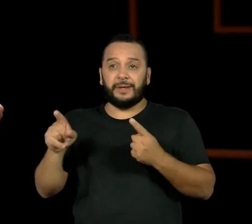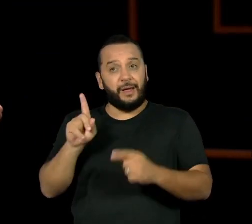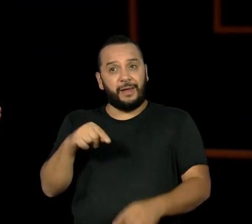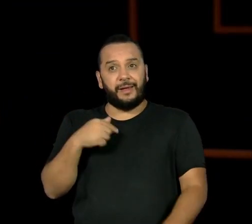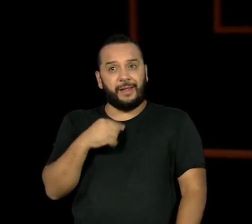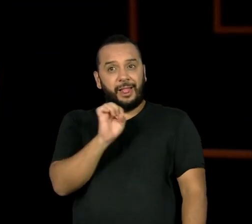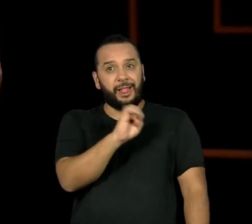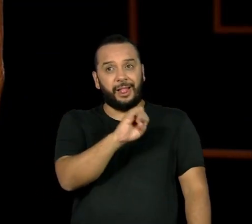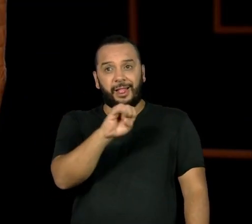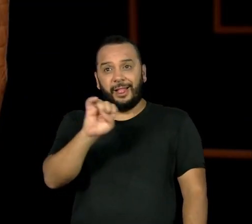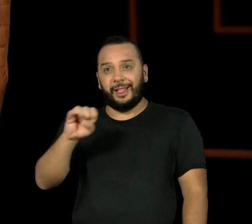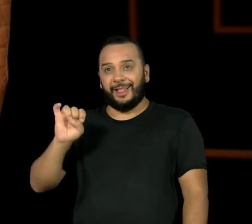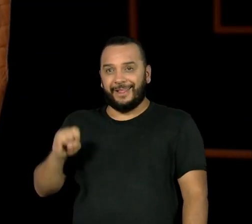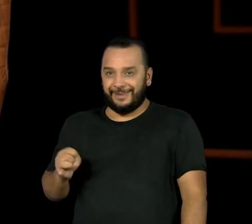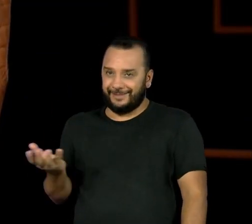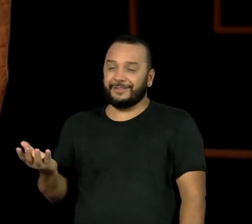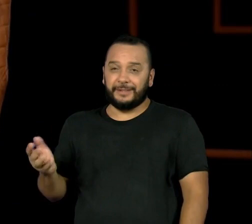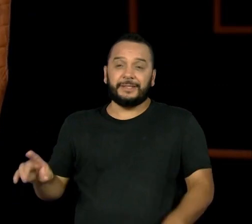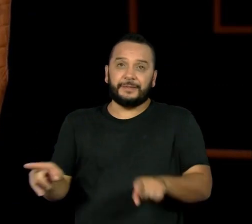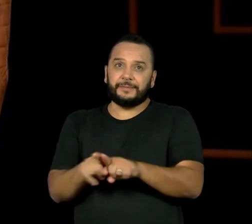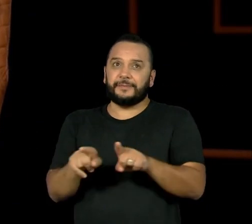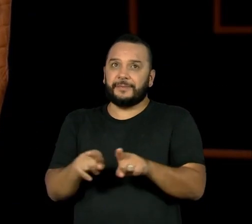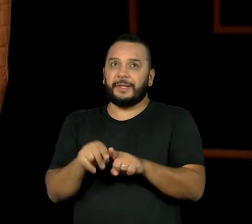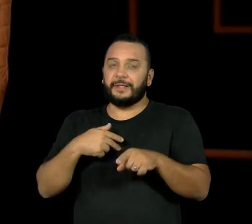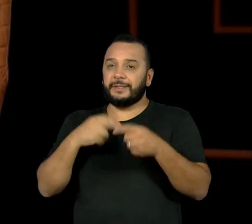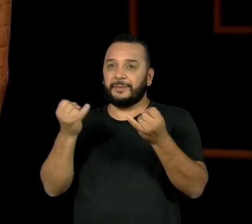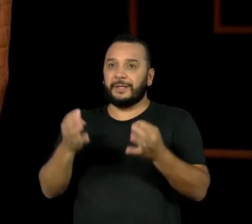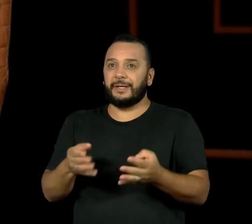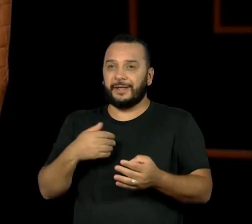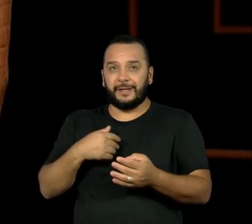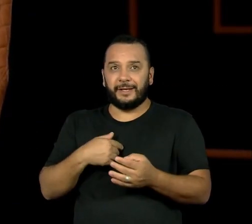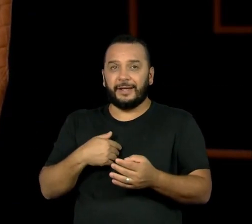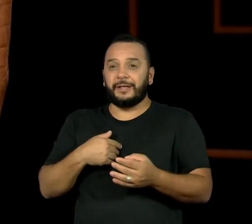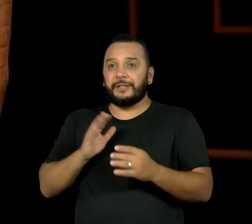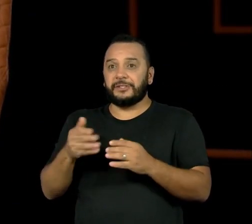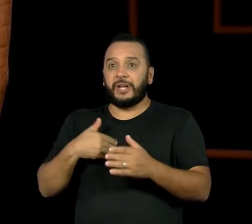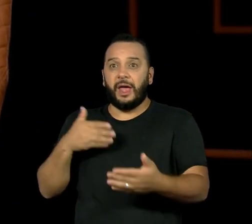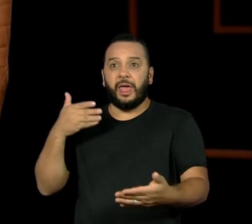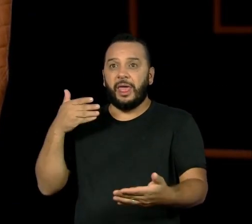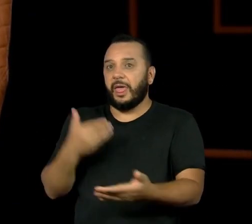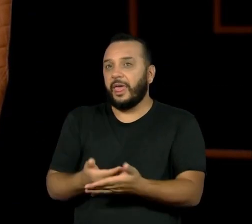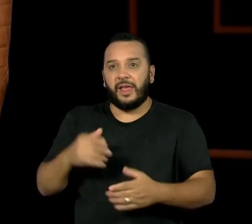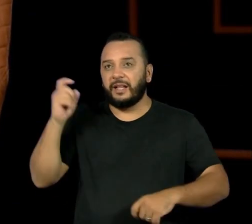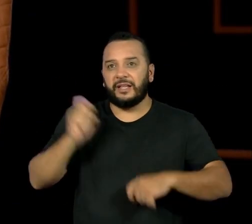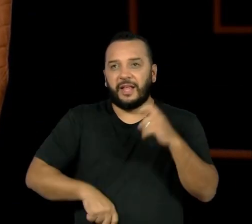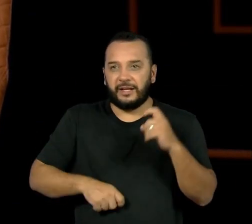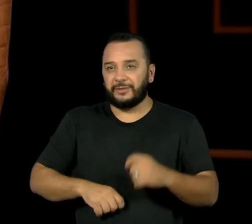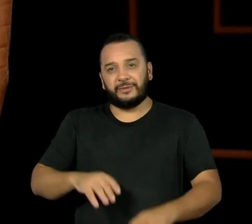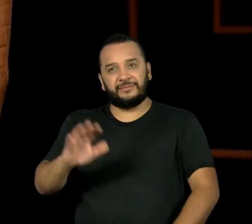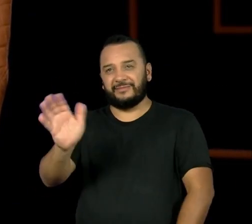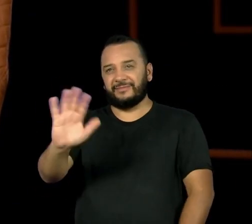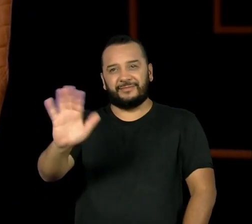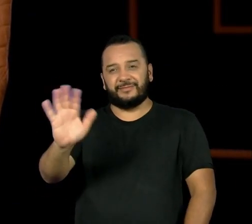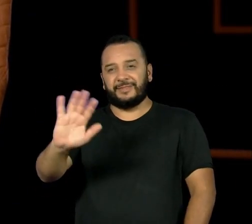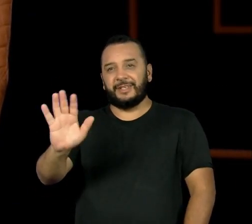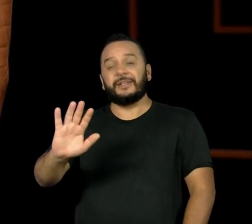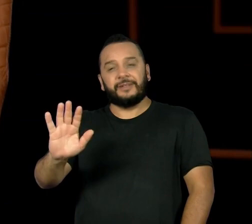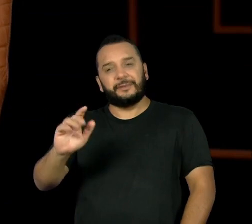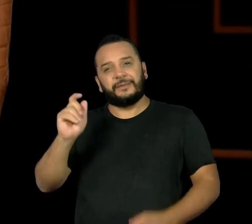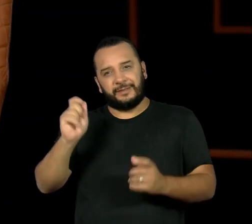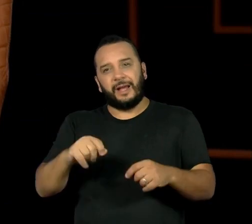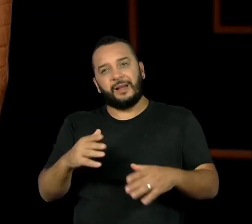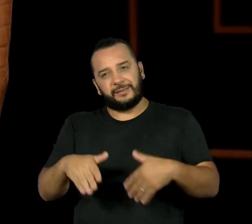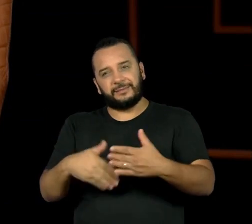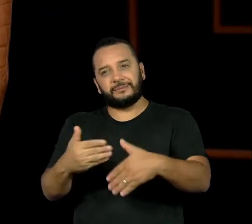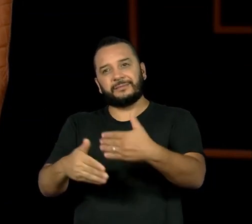Mas a música também fala de não transar logo de cara para construir tudo